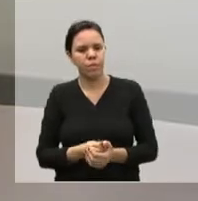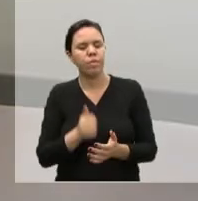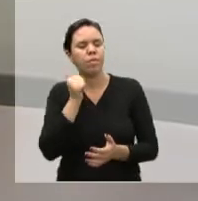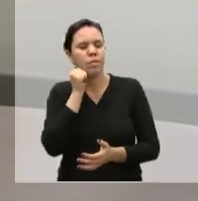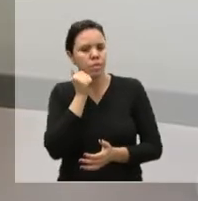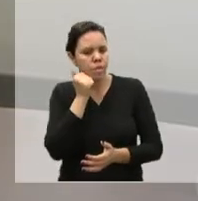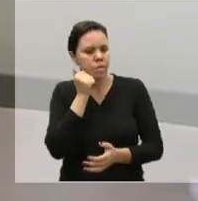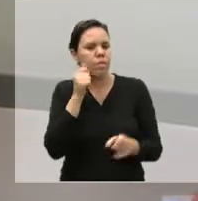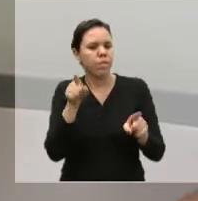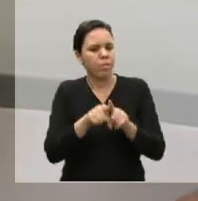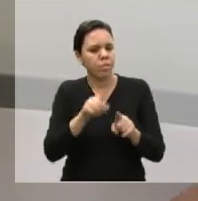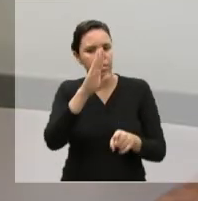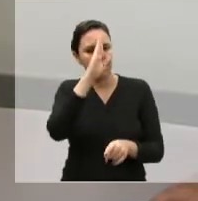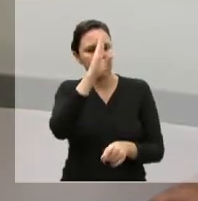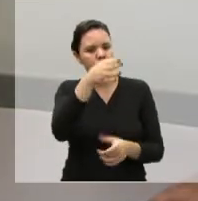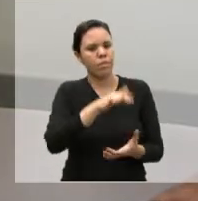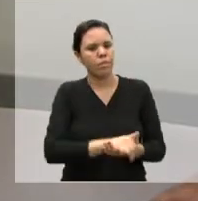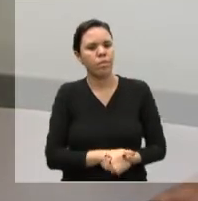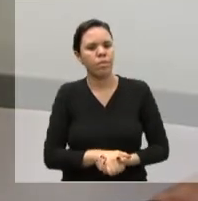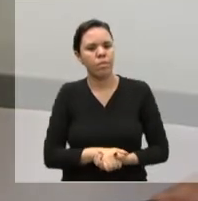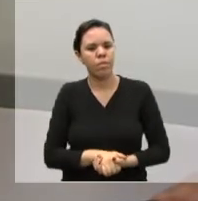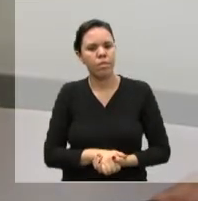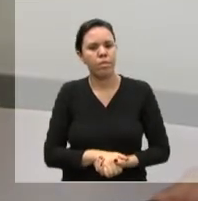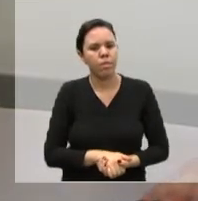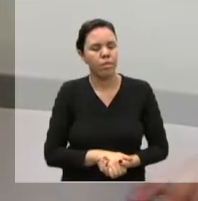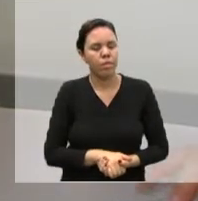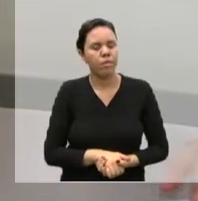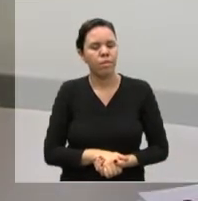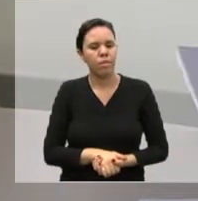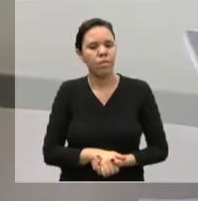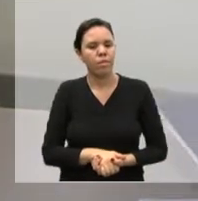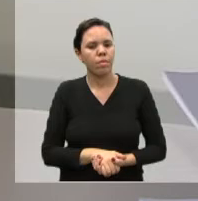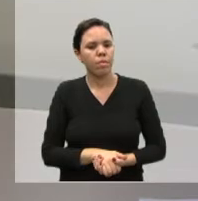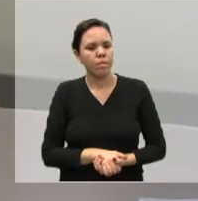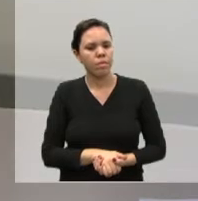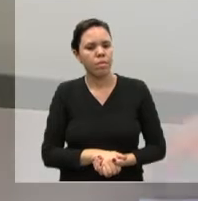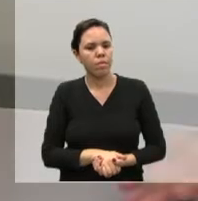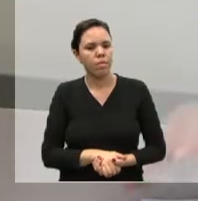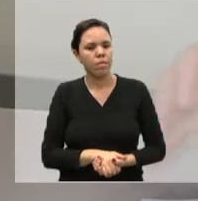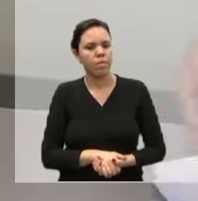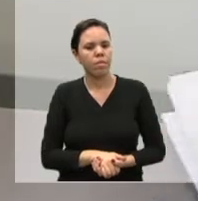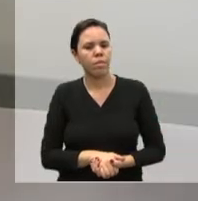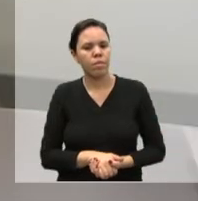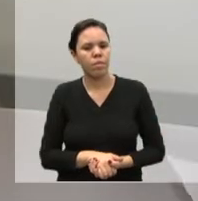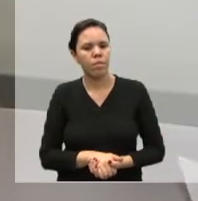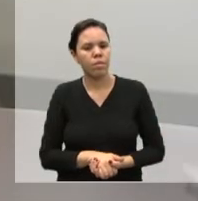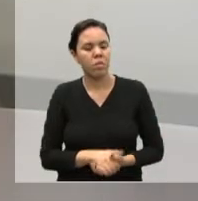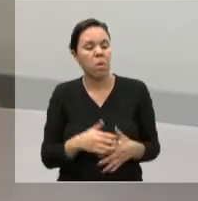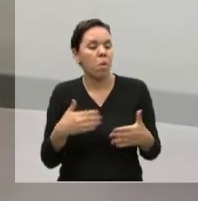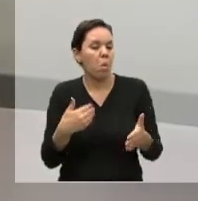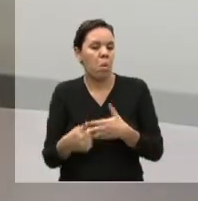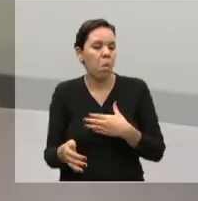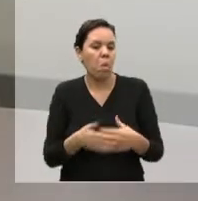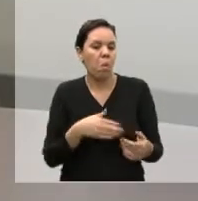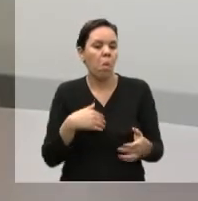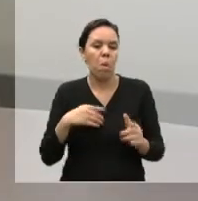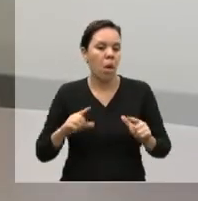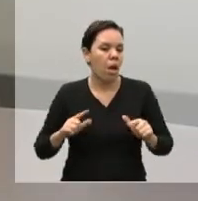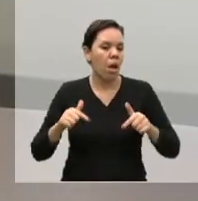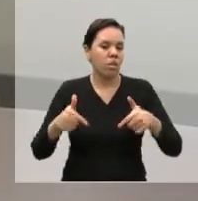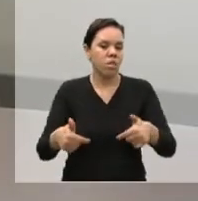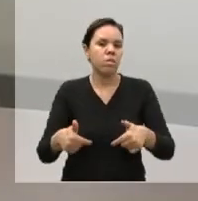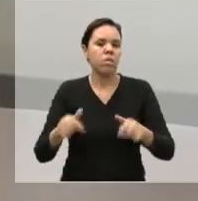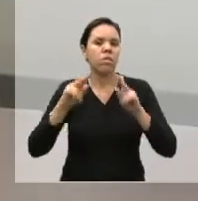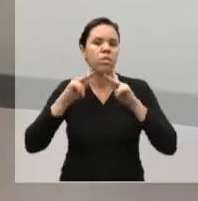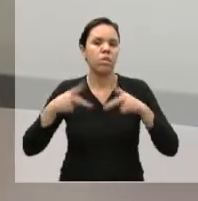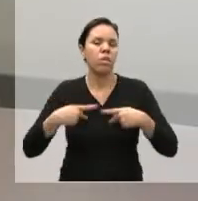a ciência também ela é fundamental eu posso dizer, ela é fundamental para qualquer